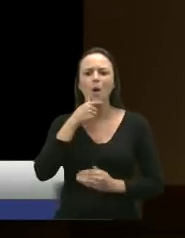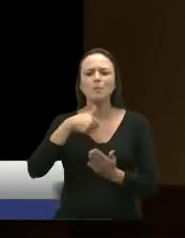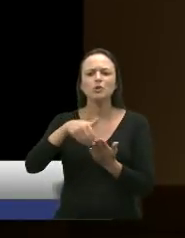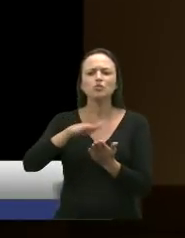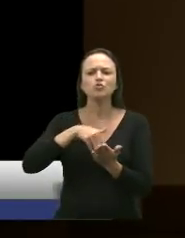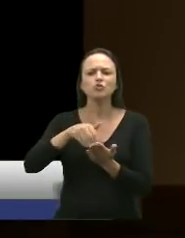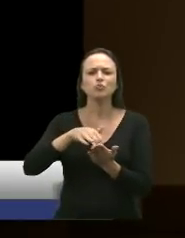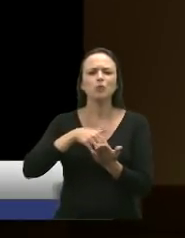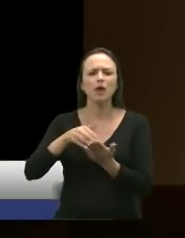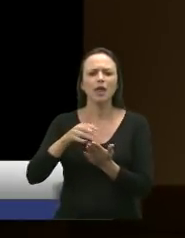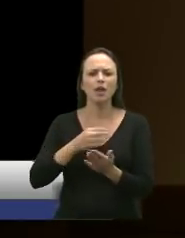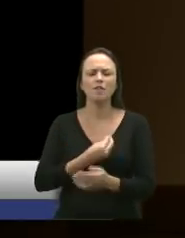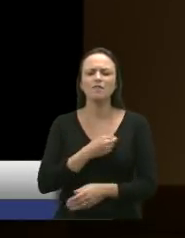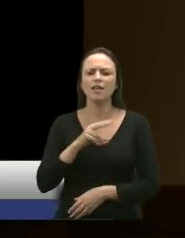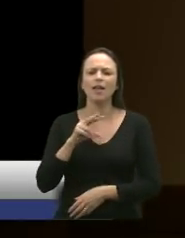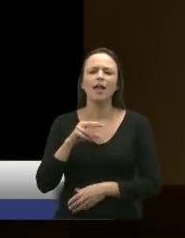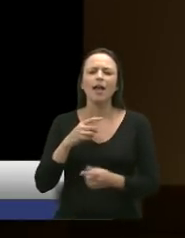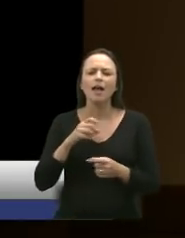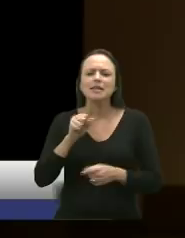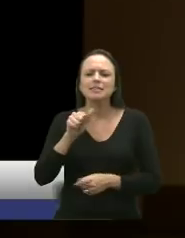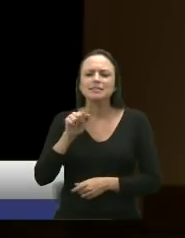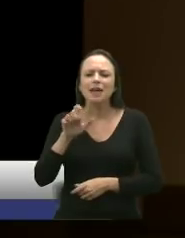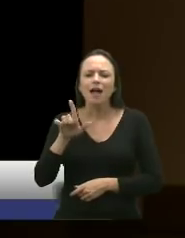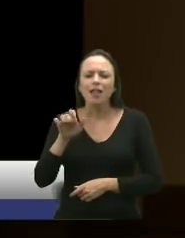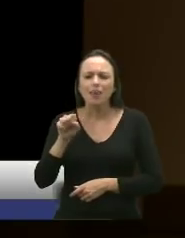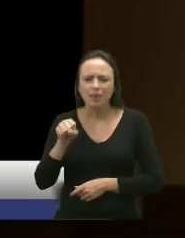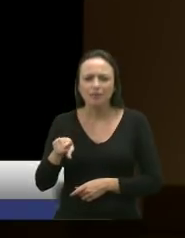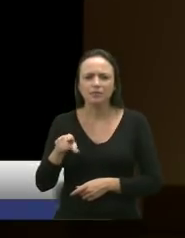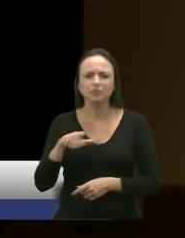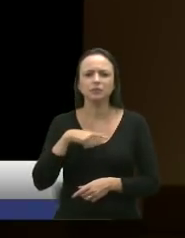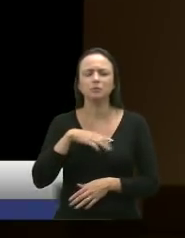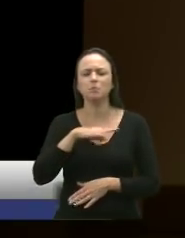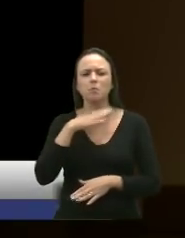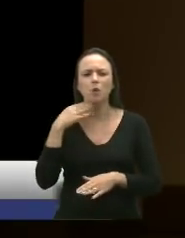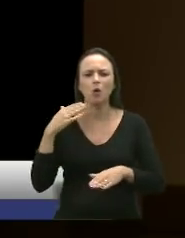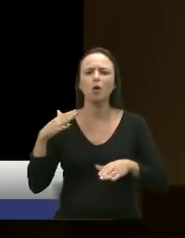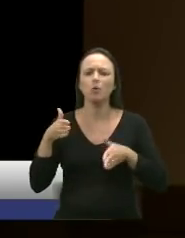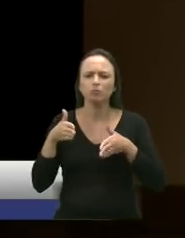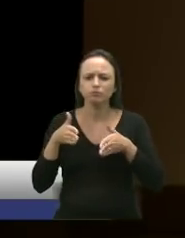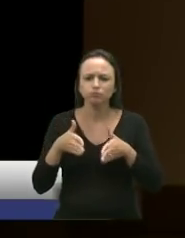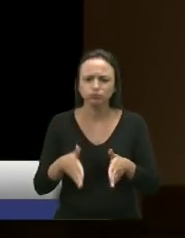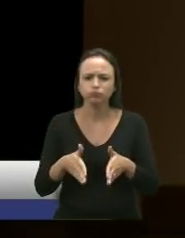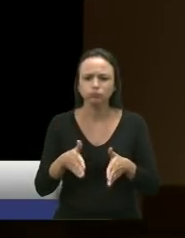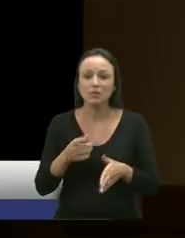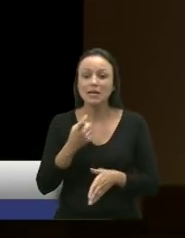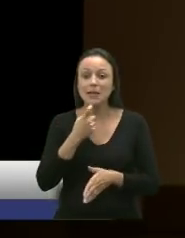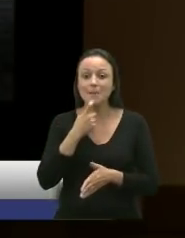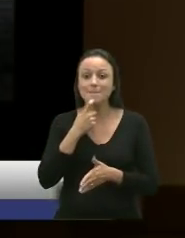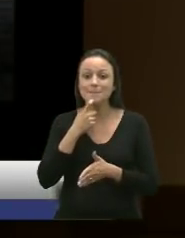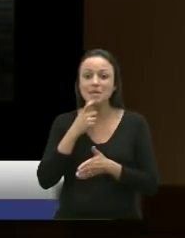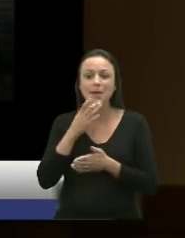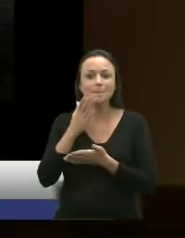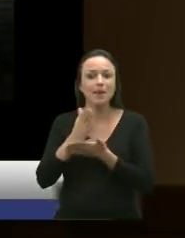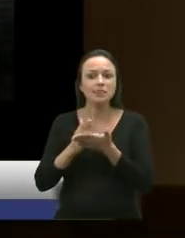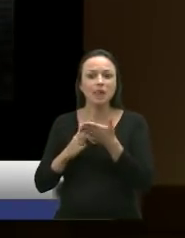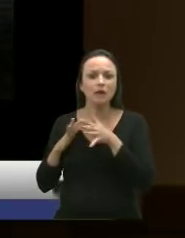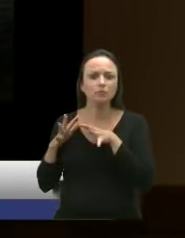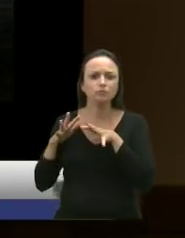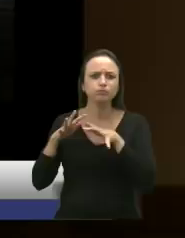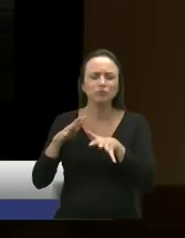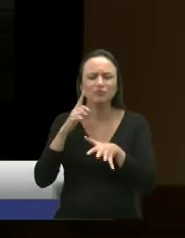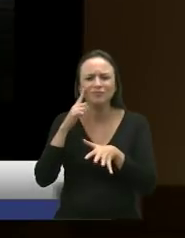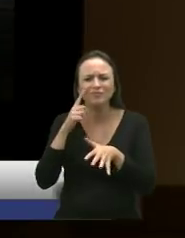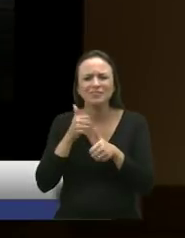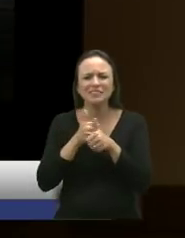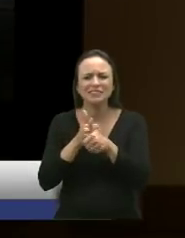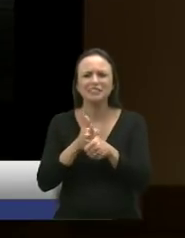em Campinas. No dia seguinte houve o velório, o sepultamento do garoto. Meia Campinas acompanhou o velório do garoto, uma coisa triste